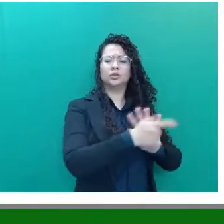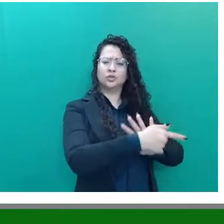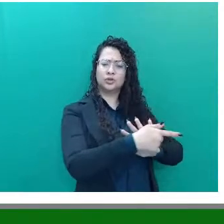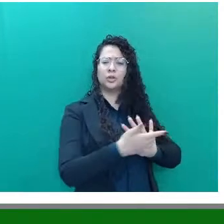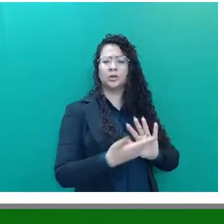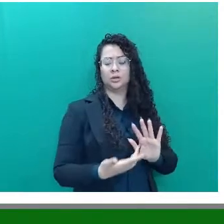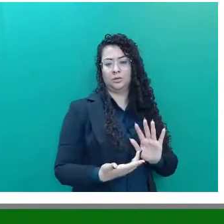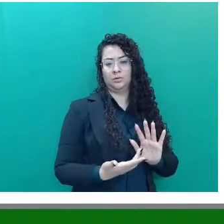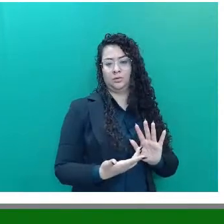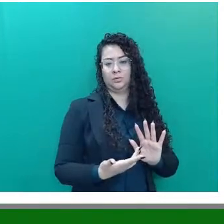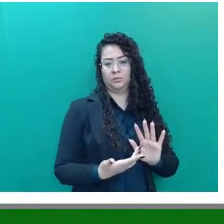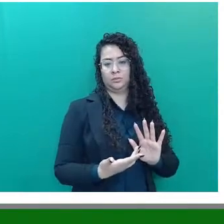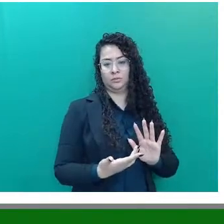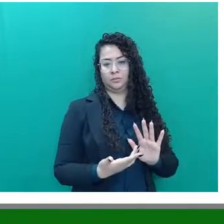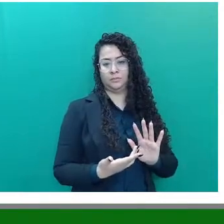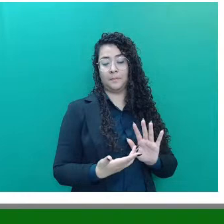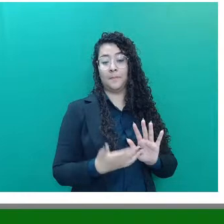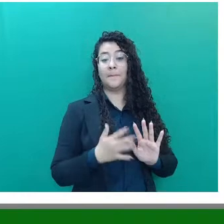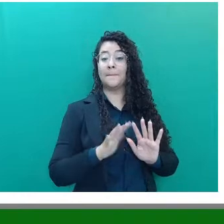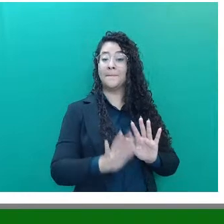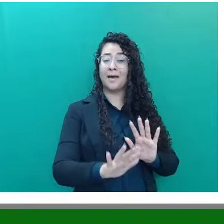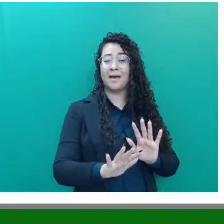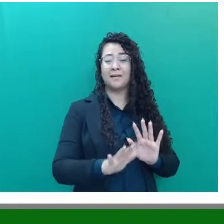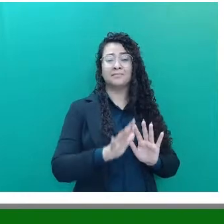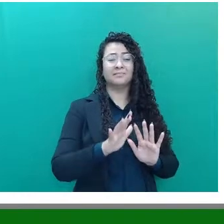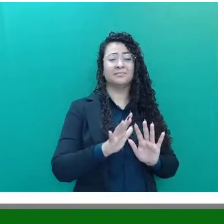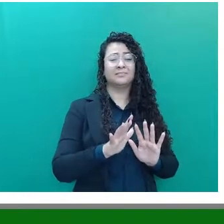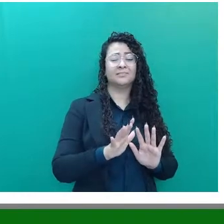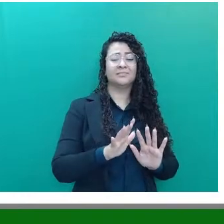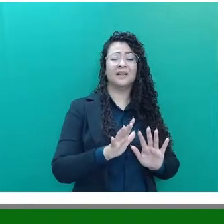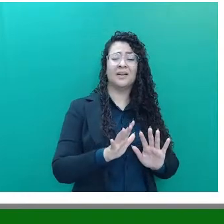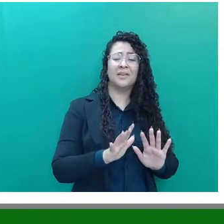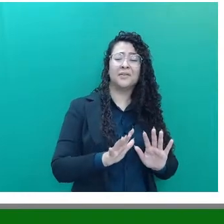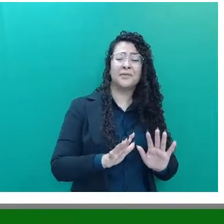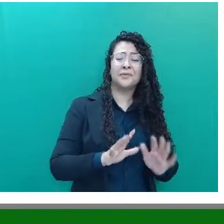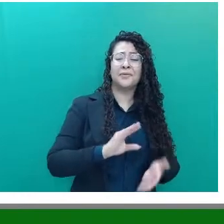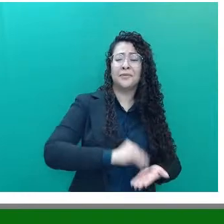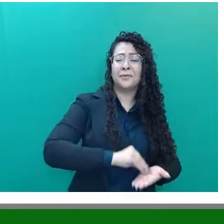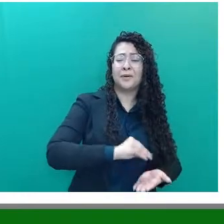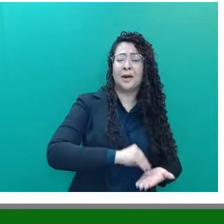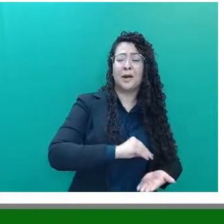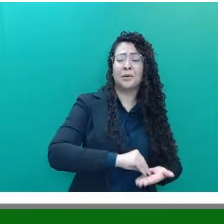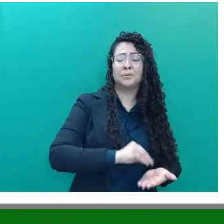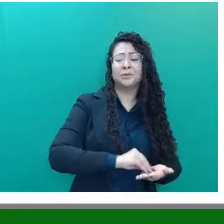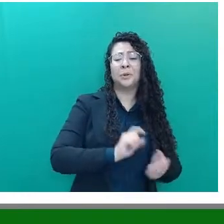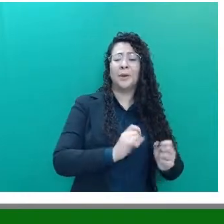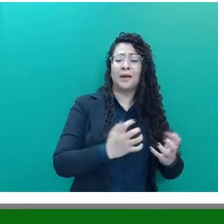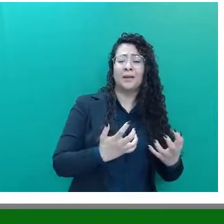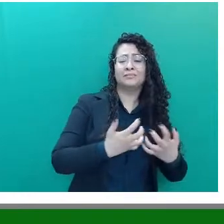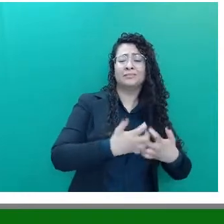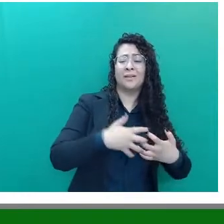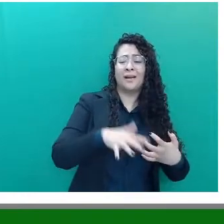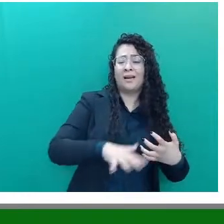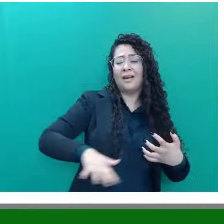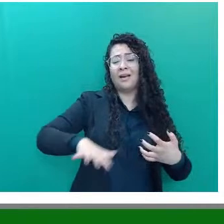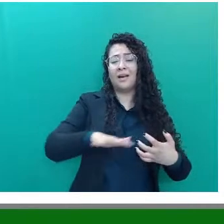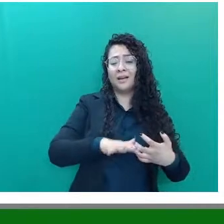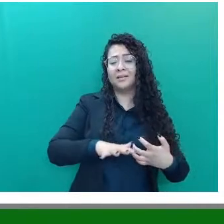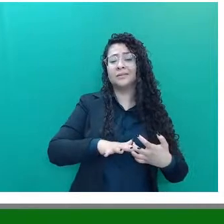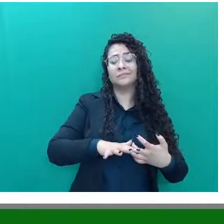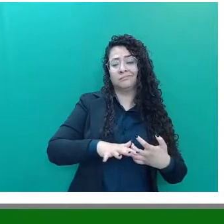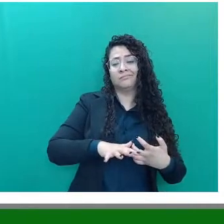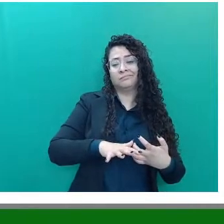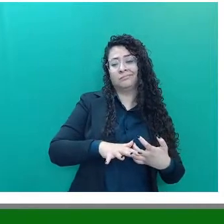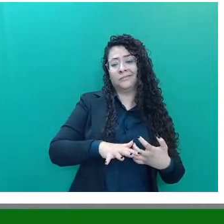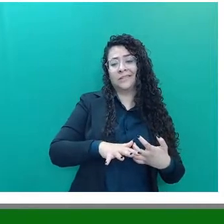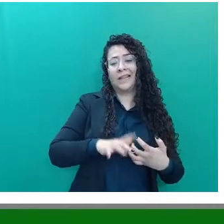e depois me parece que falta uma discussão, uma articulação com autores da área que trabalham com gêneros textuais ou